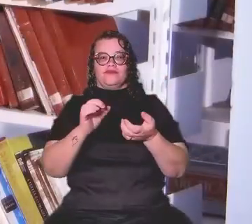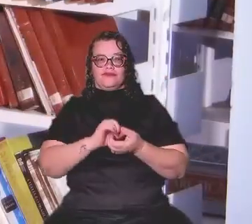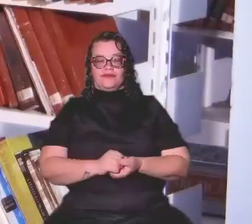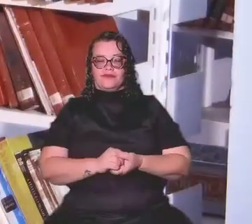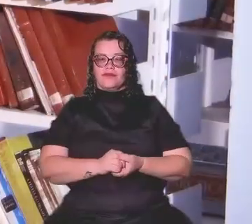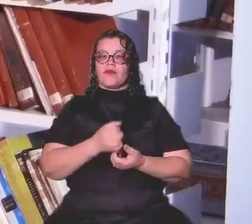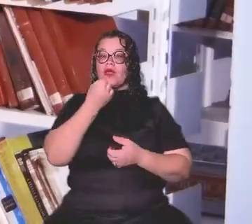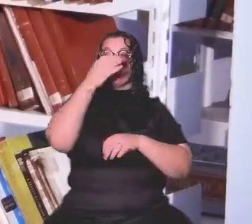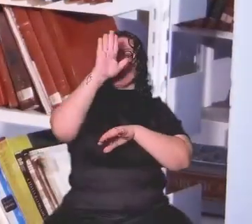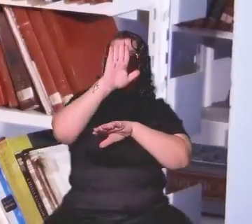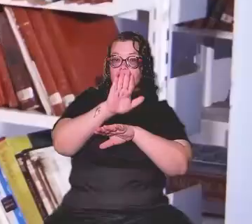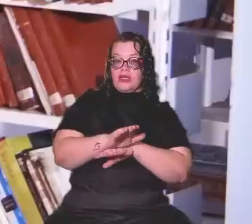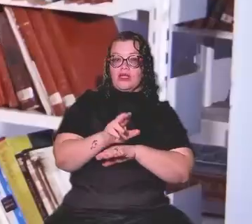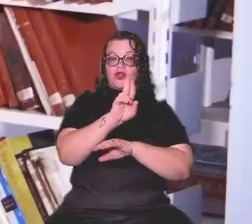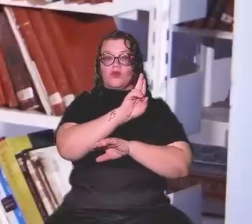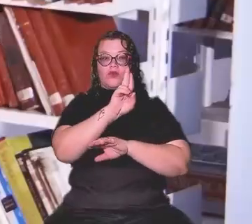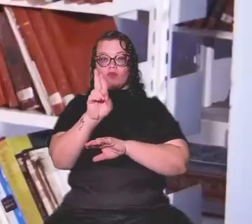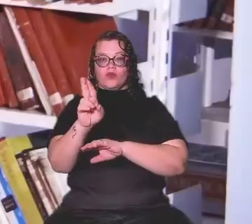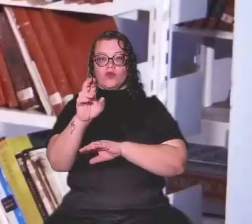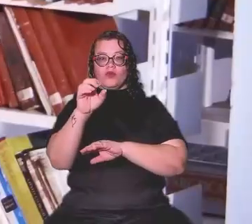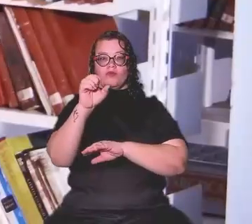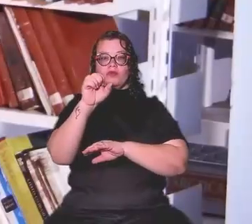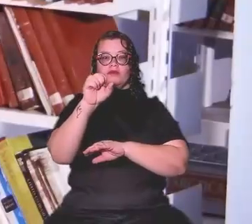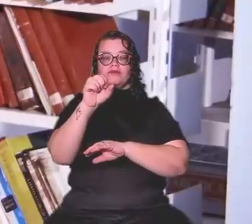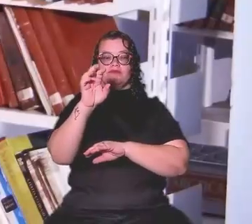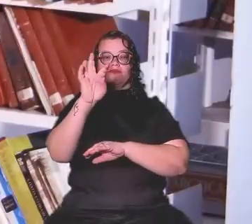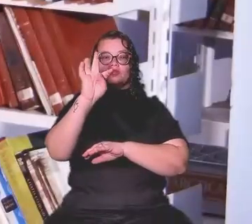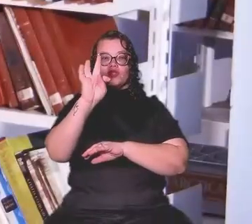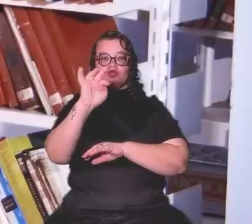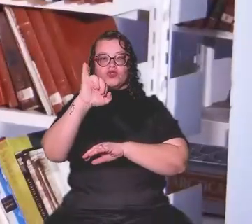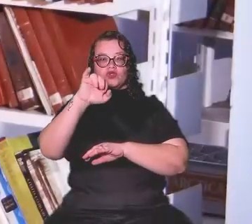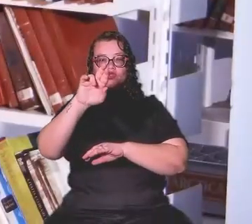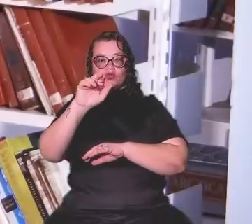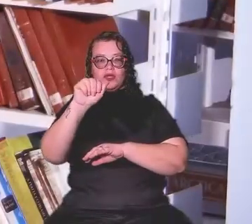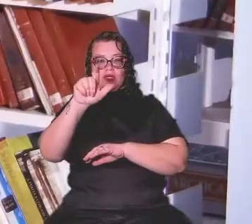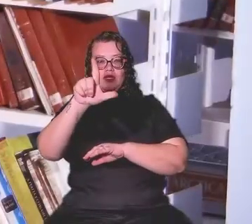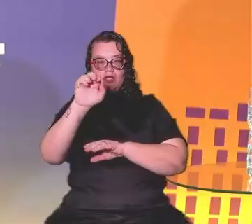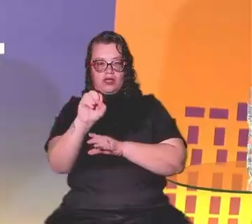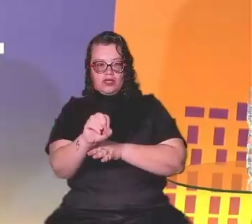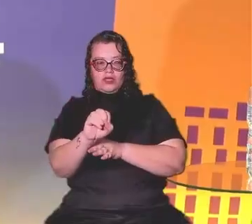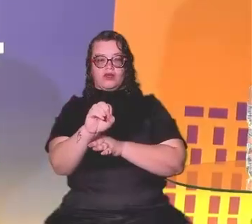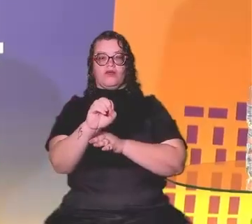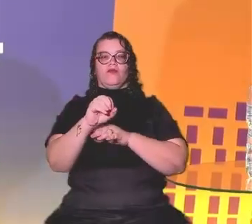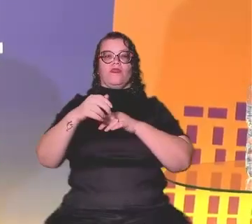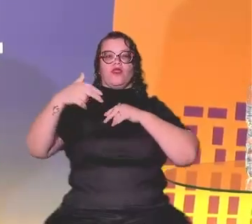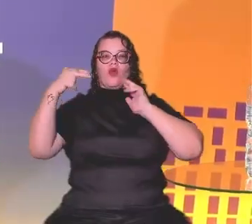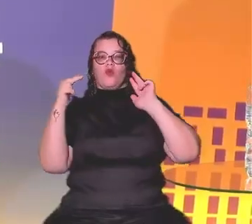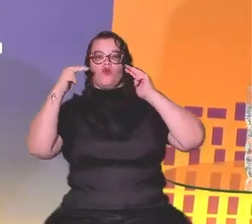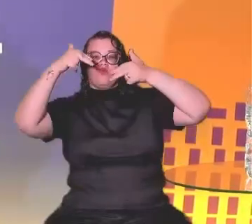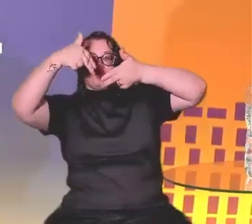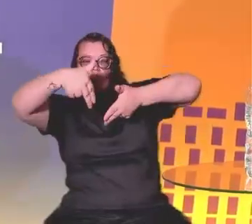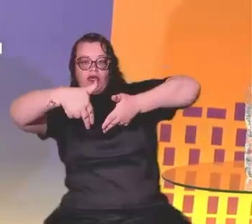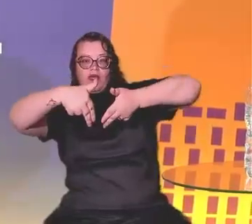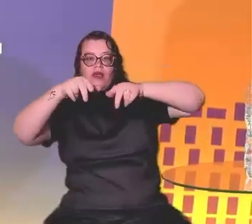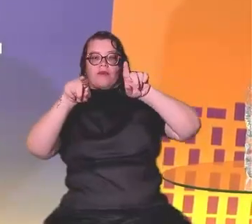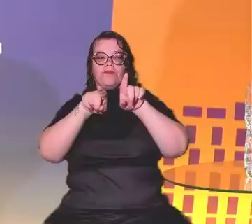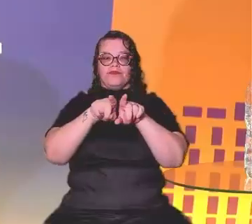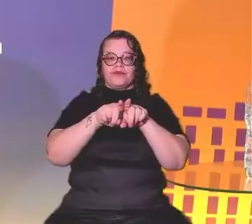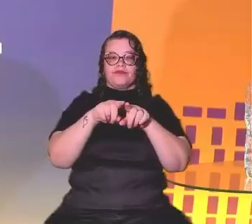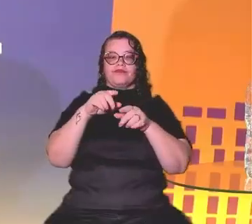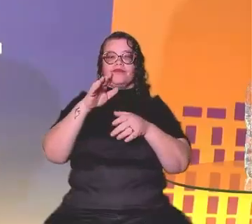segunda pessoa sentada é Tiago Skip, um homem branco de cabelos curtos rente à cabeça de tom escuro. Ele traja